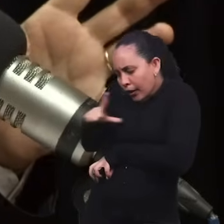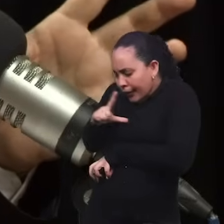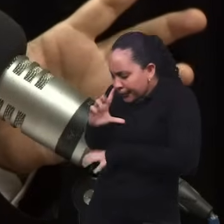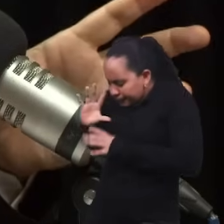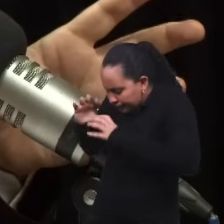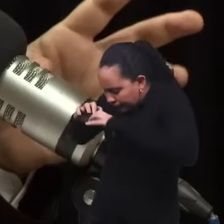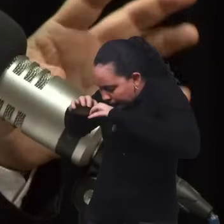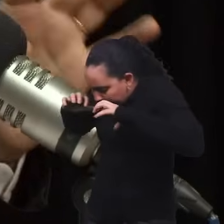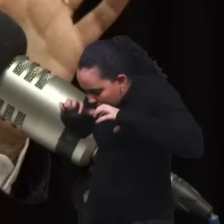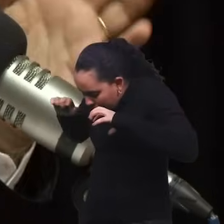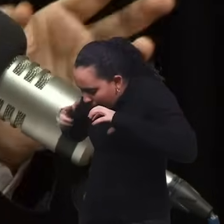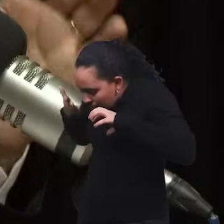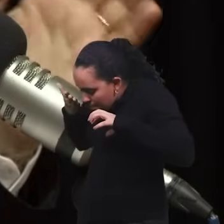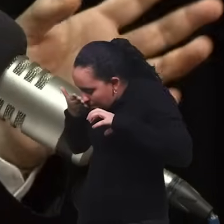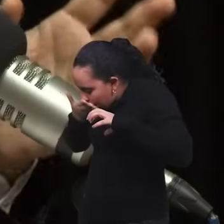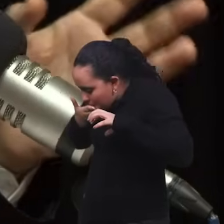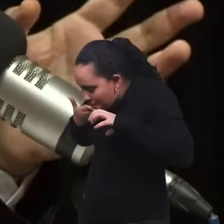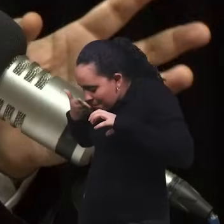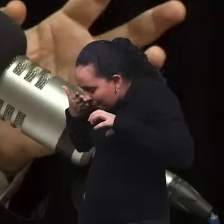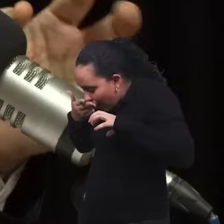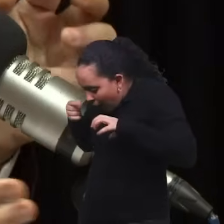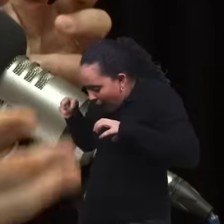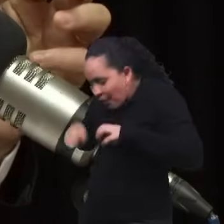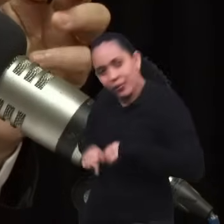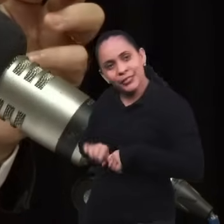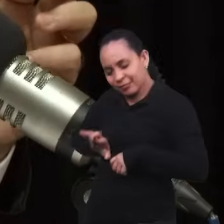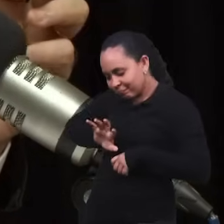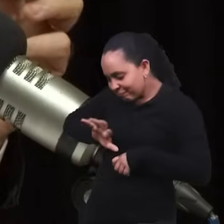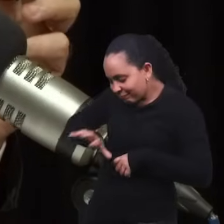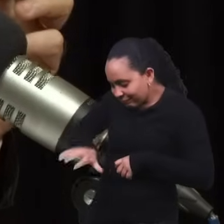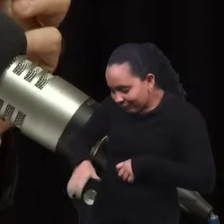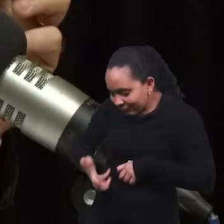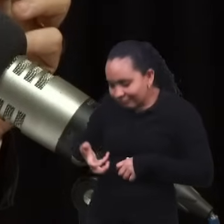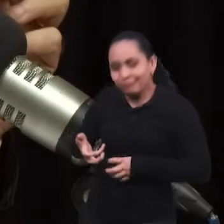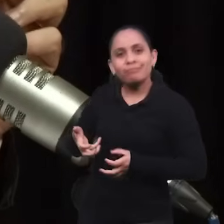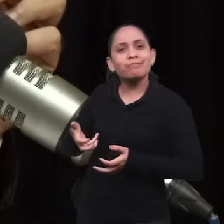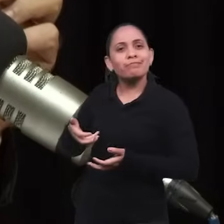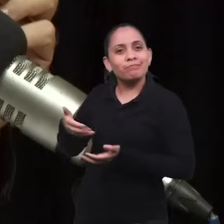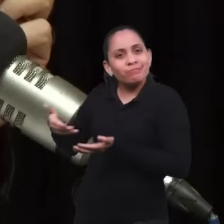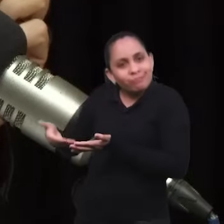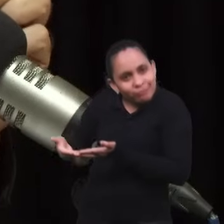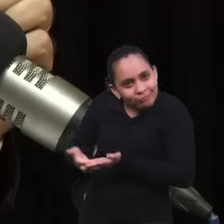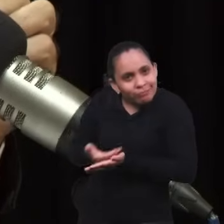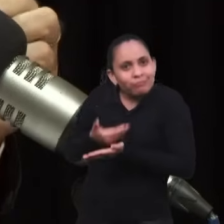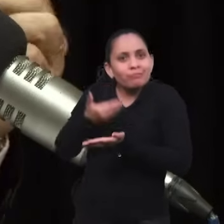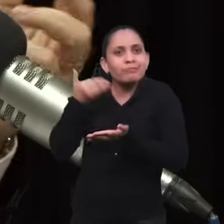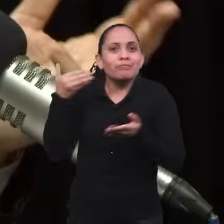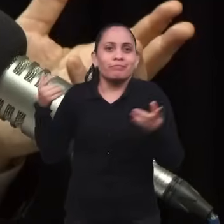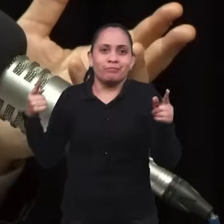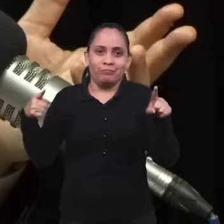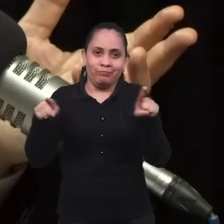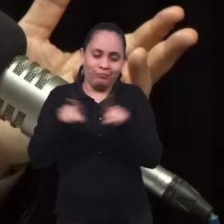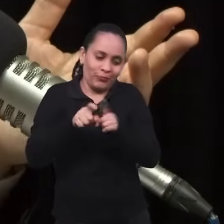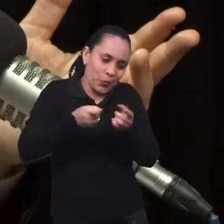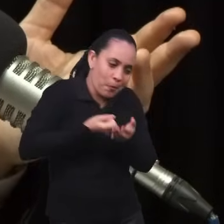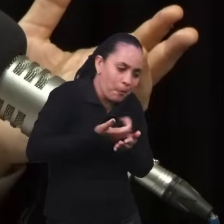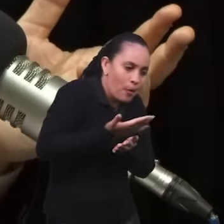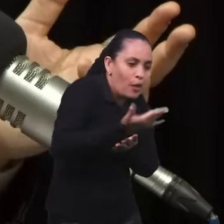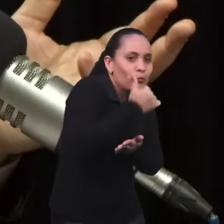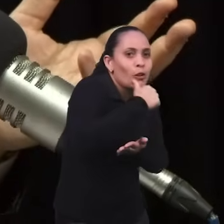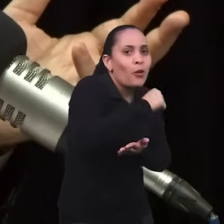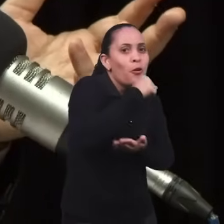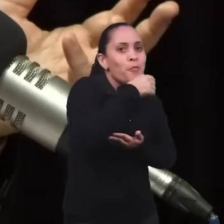Um favo de mel, havia abelhas, um favo de mel e tal. Ele toma daquele favo de mel, né? Compartilha inclusive com os